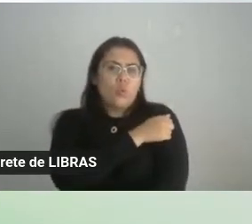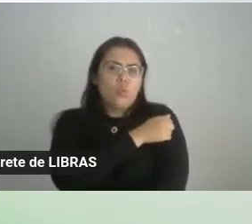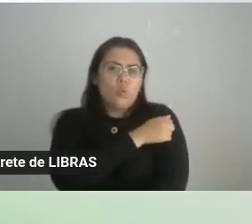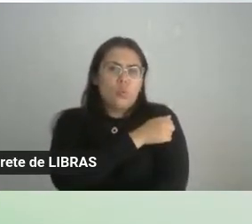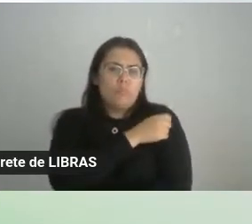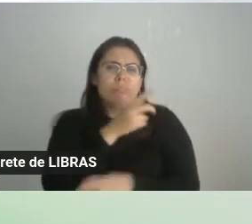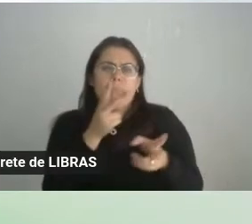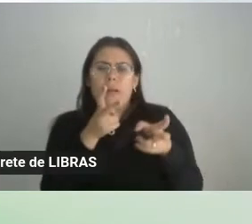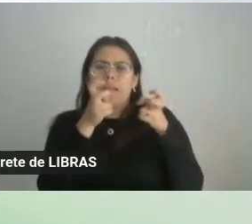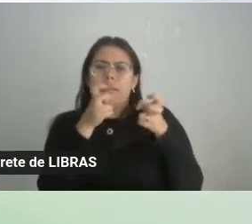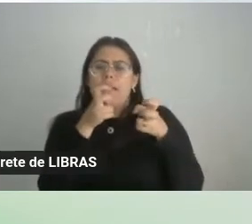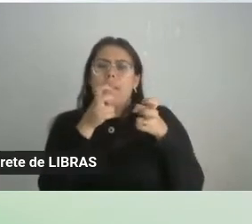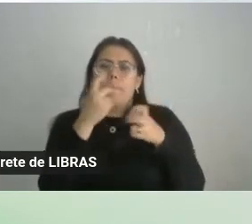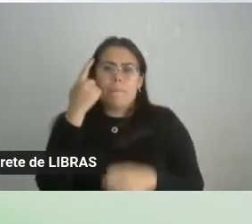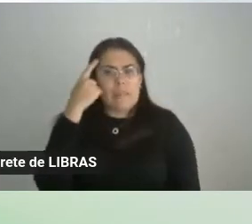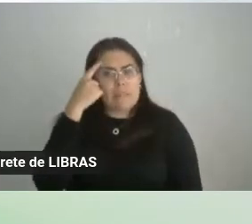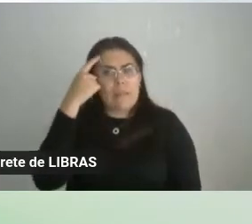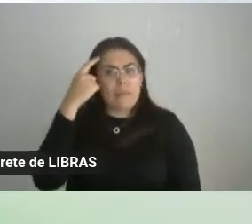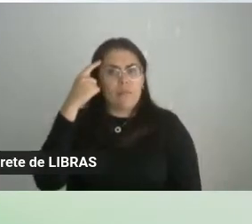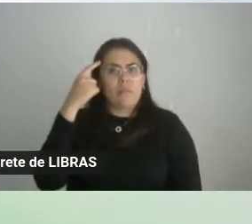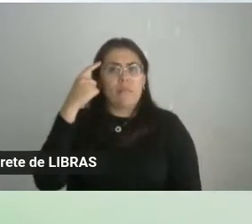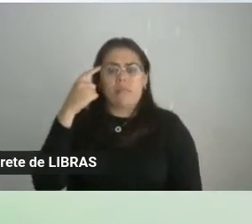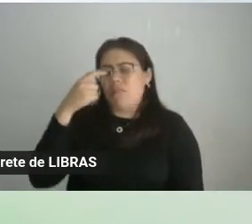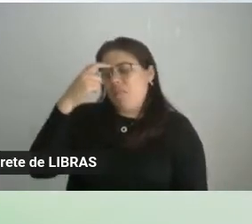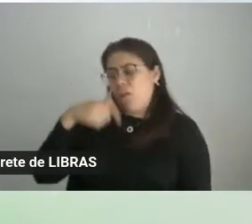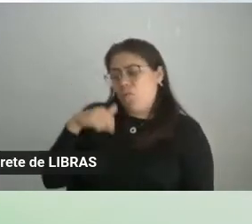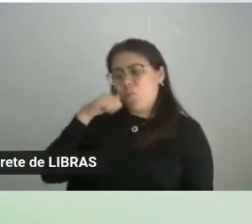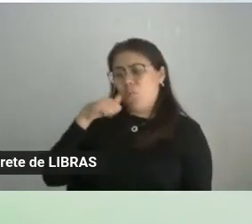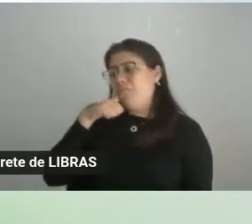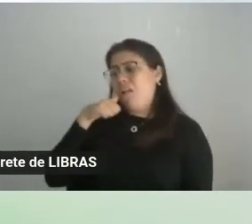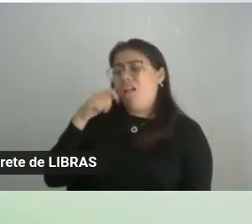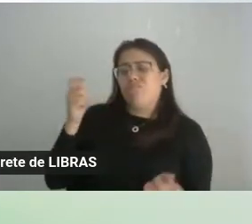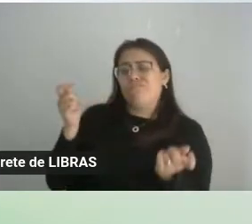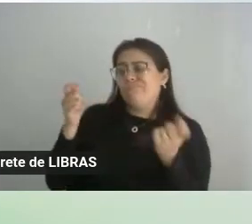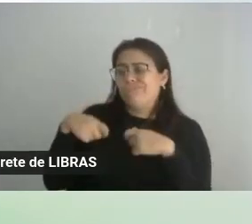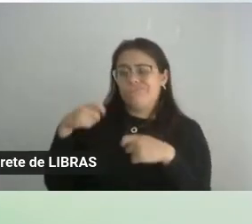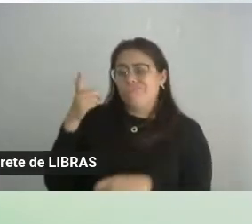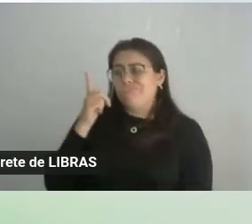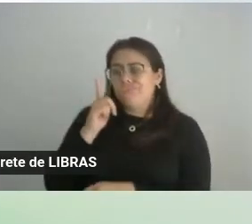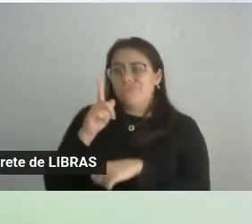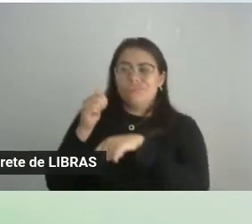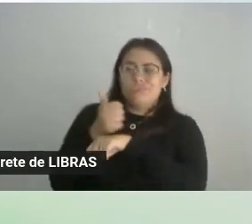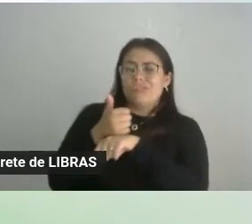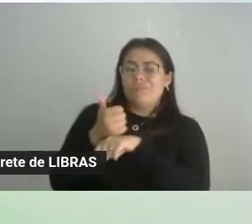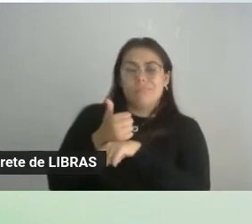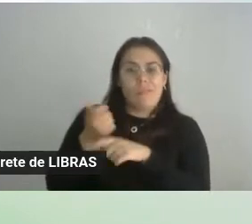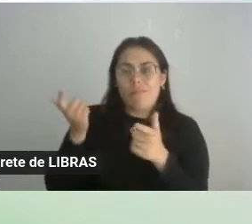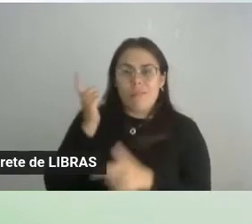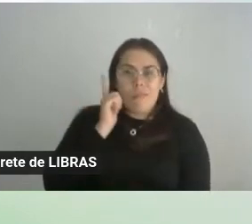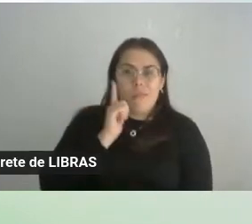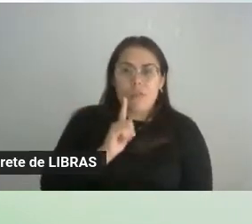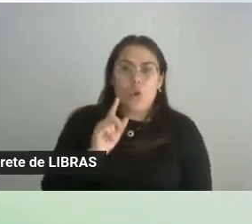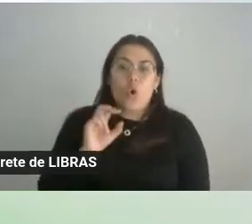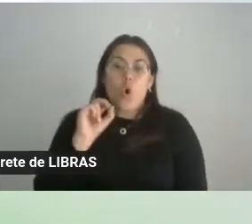manifesta esse tipo de pensamento, de que ela não é capaz de uma carreira maior, ou vê algum tipo de colega, homem, né, um